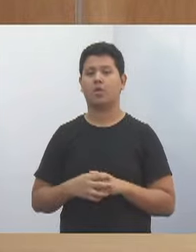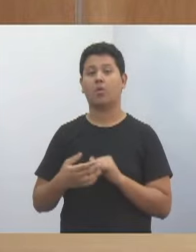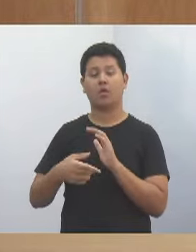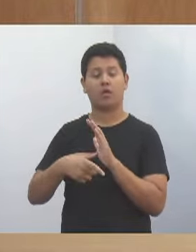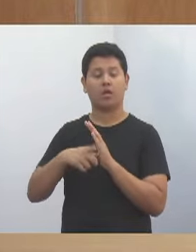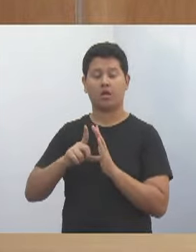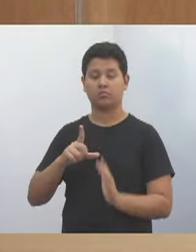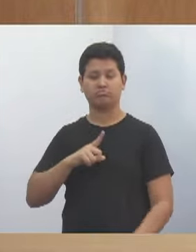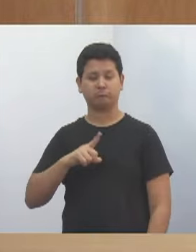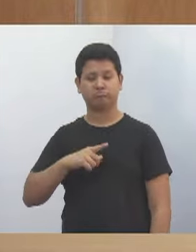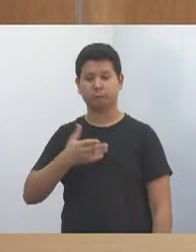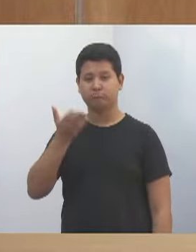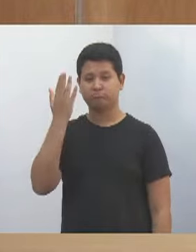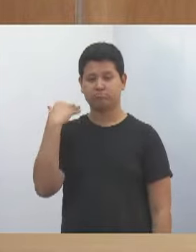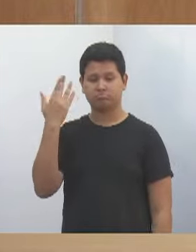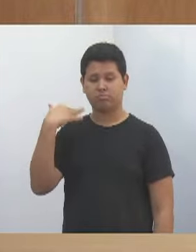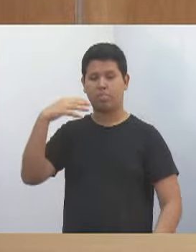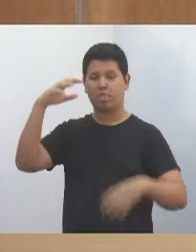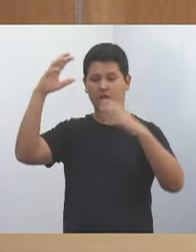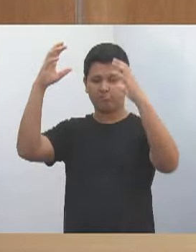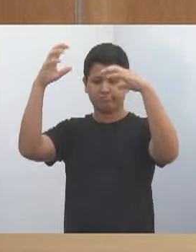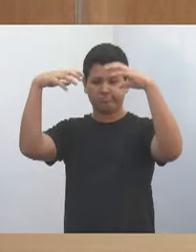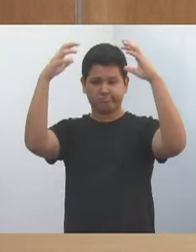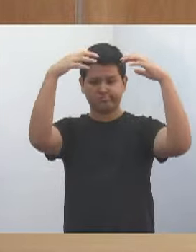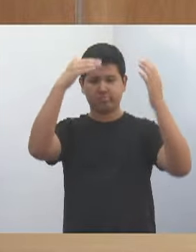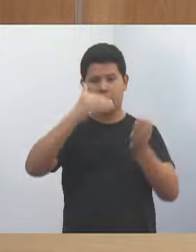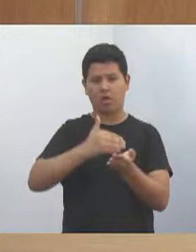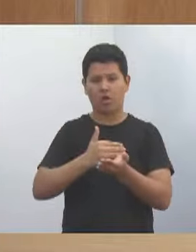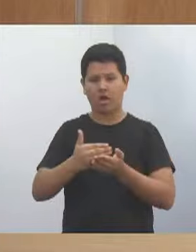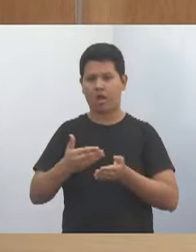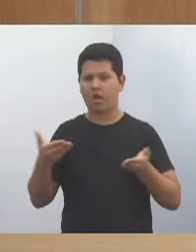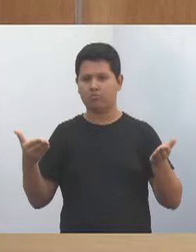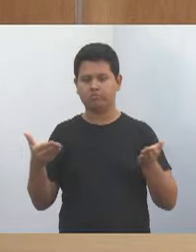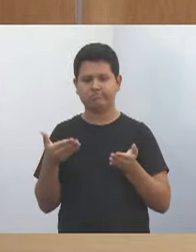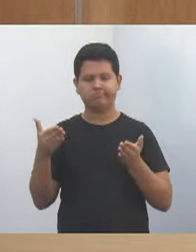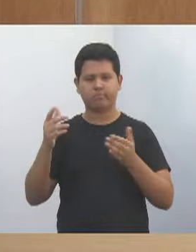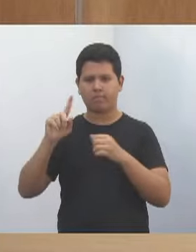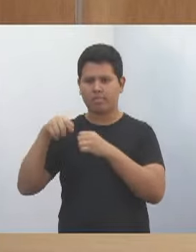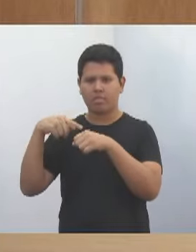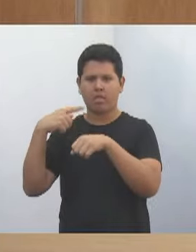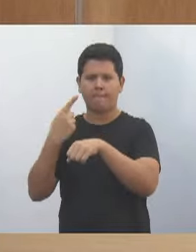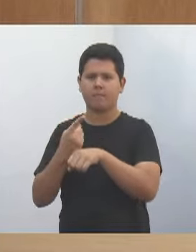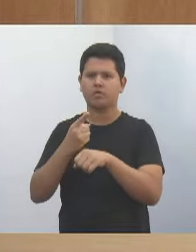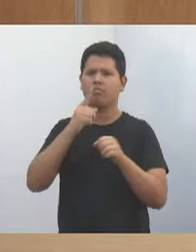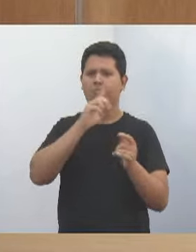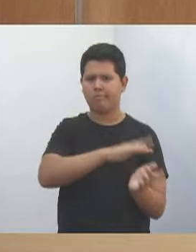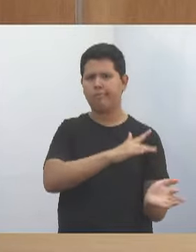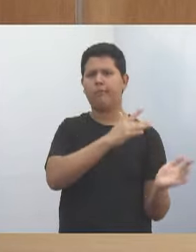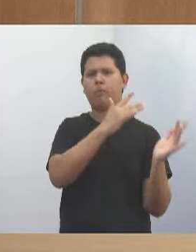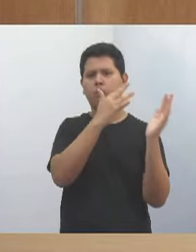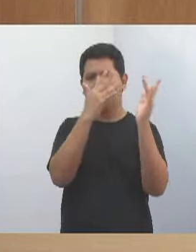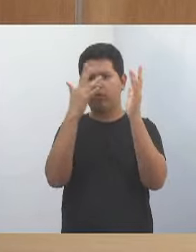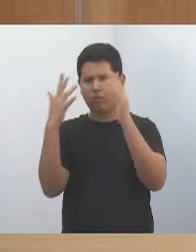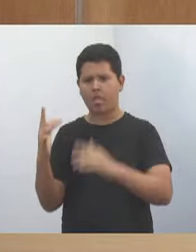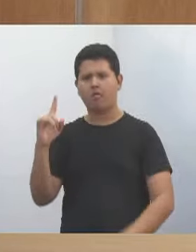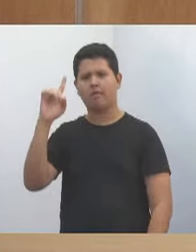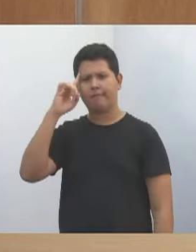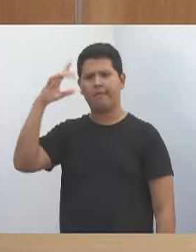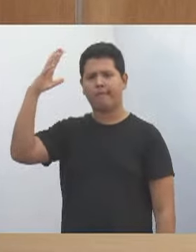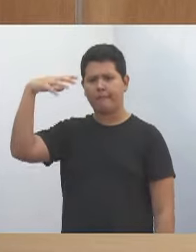Antigamente, nós tínhamos aquela chuva em que começava hoje, ficava vários dias chovendo,